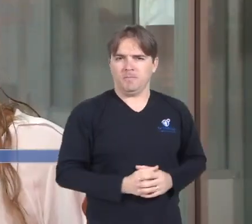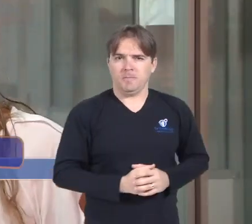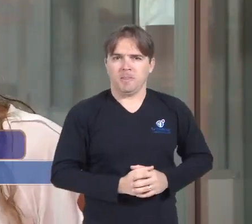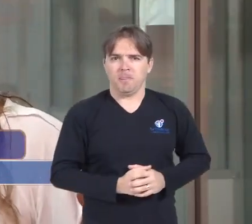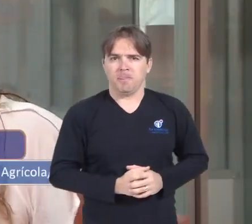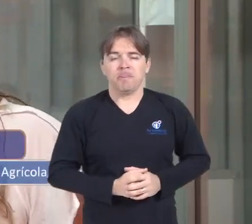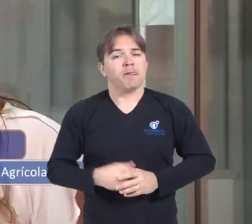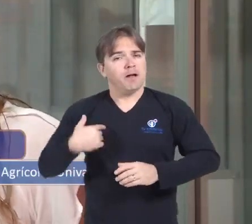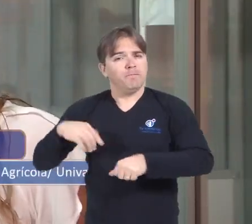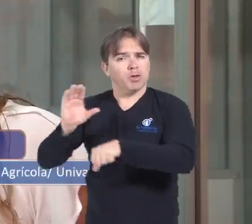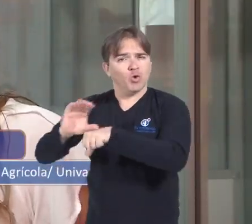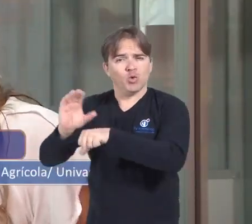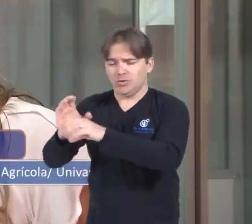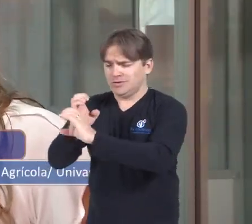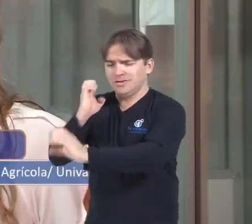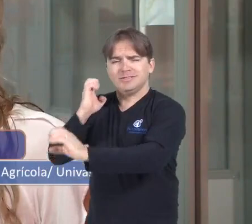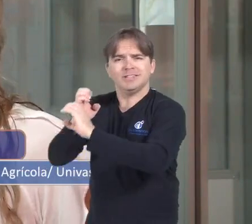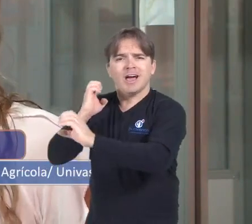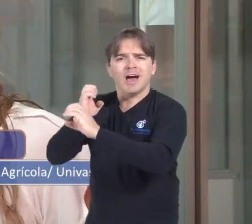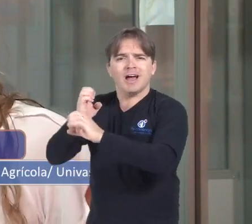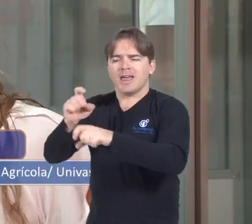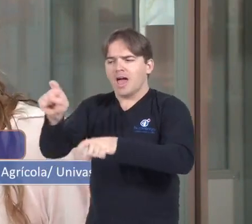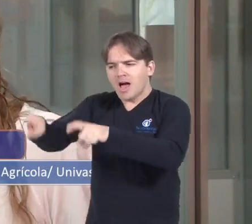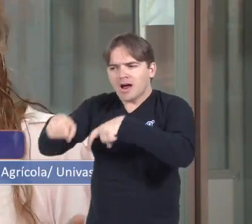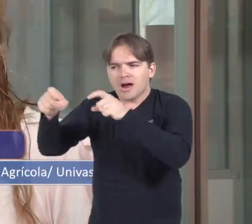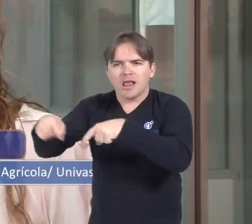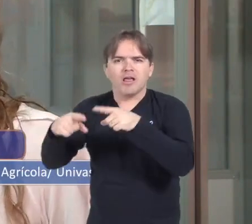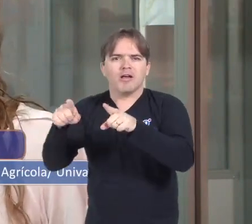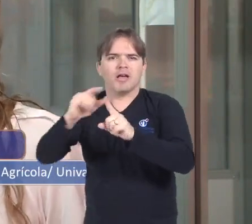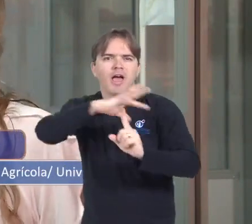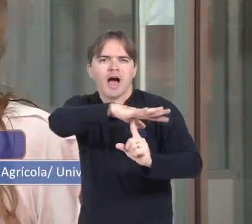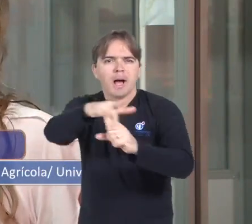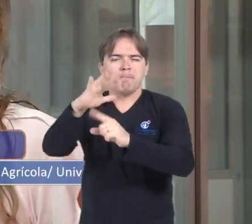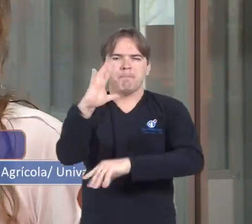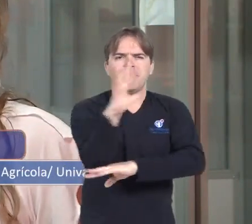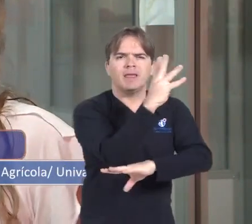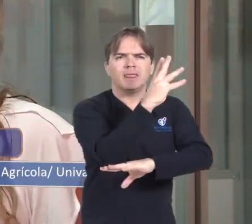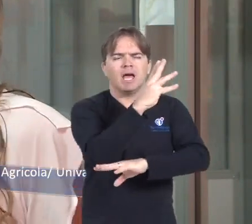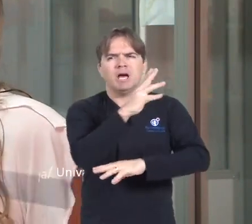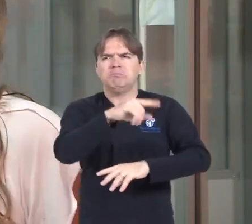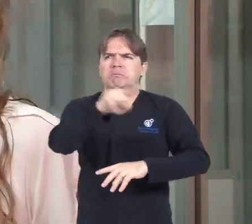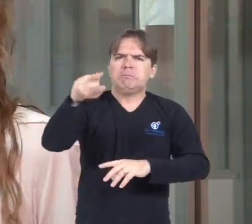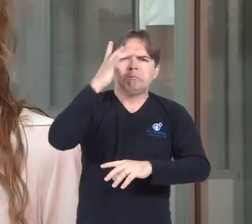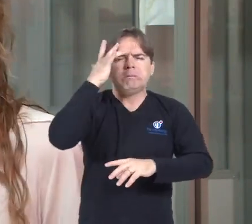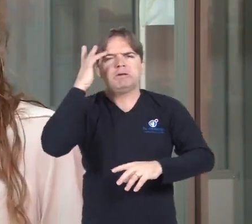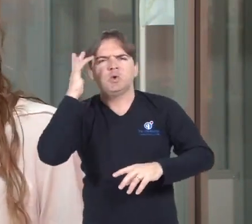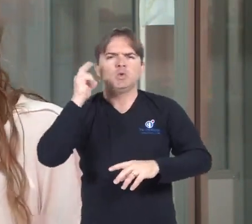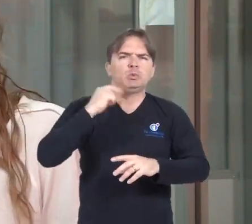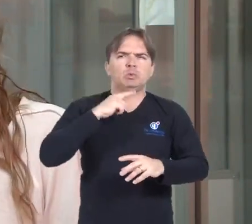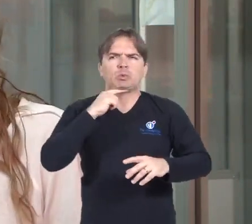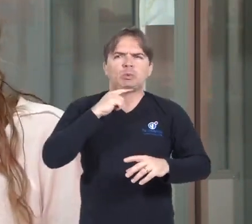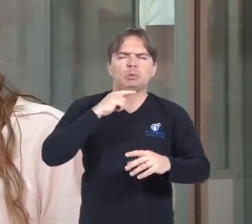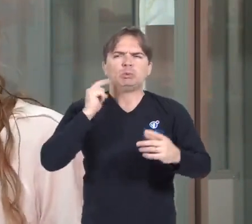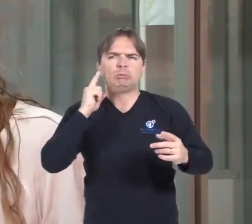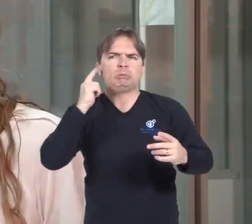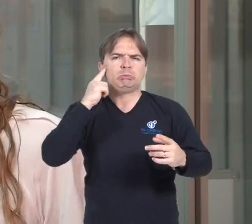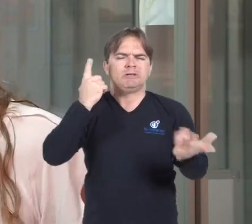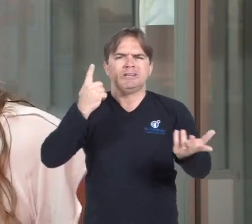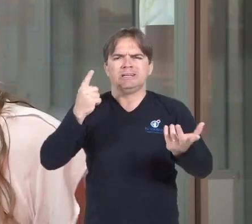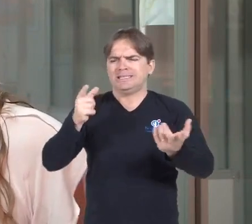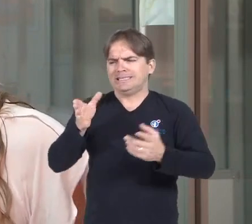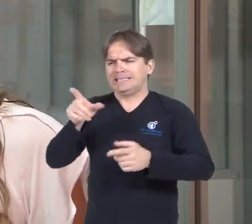curso de Engenharia Agrícola e Ambiental, né? O curso, todo mundo tem essa questão de dizer, eu vou trabalhar só com agrícola ou só com